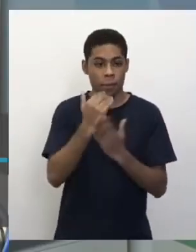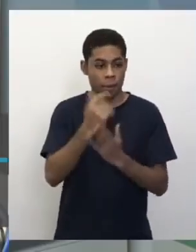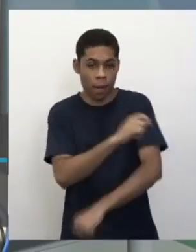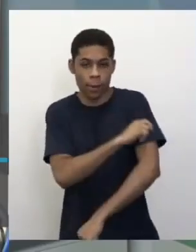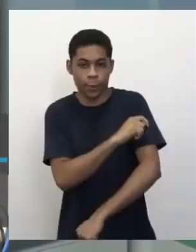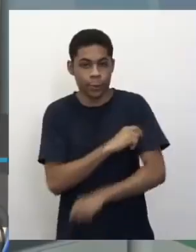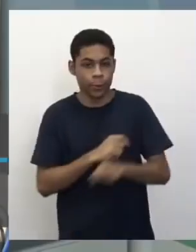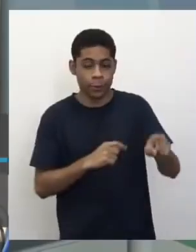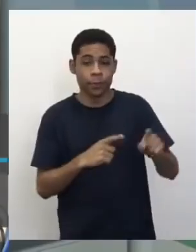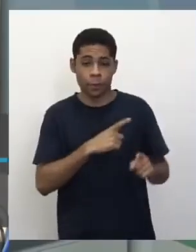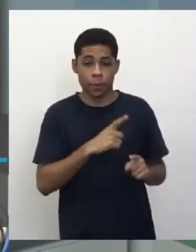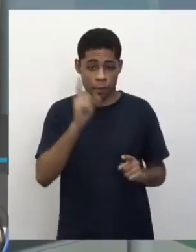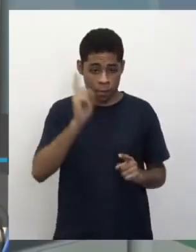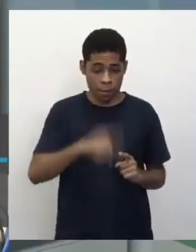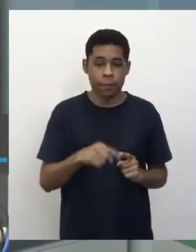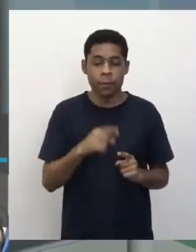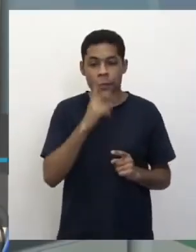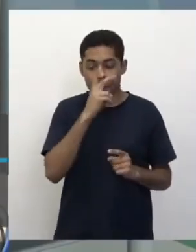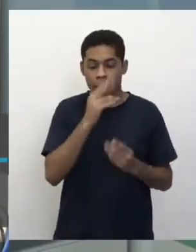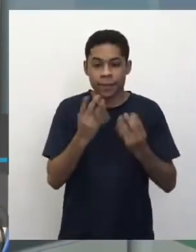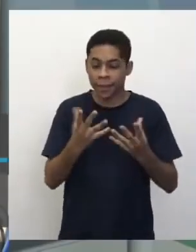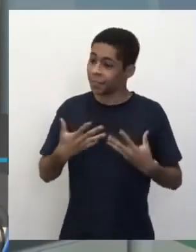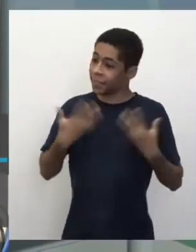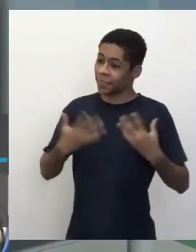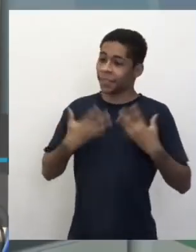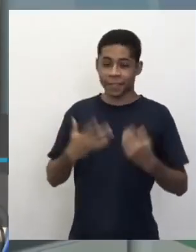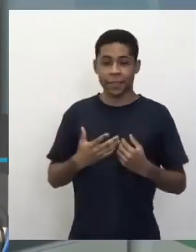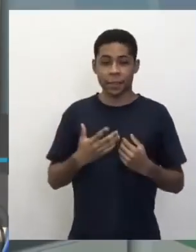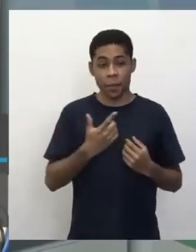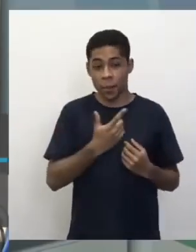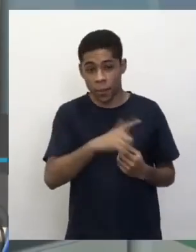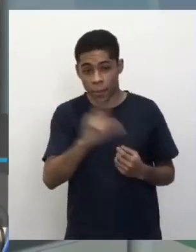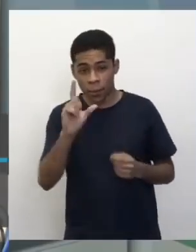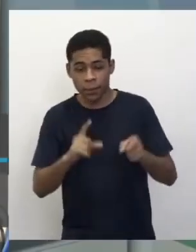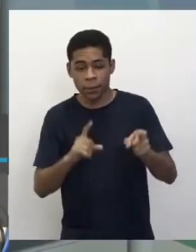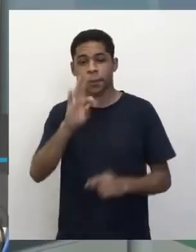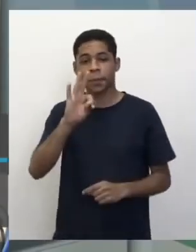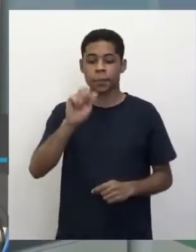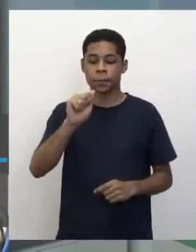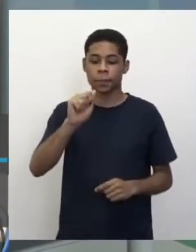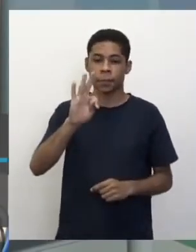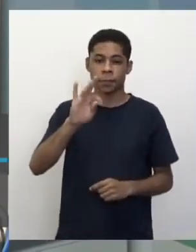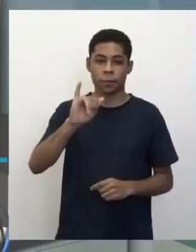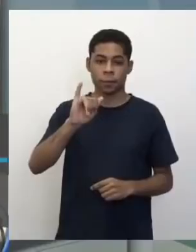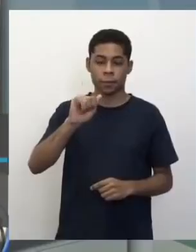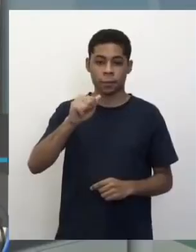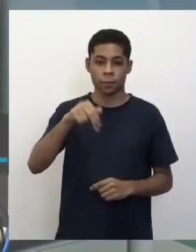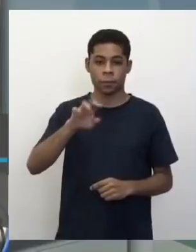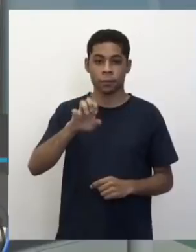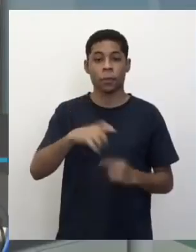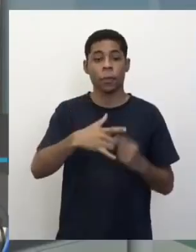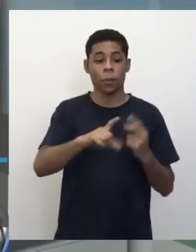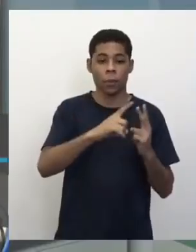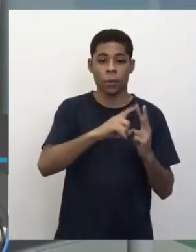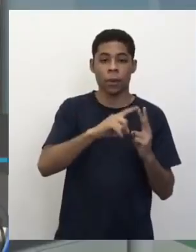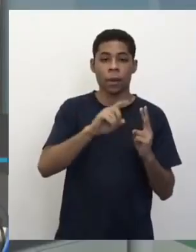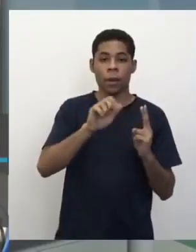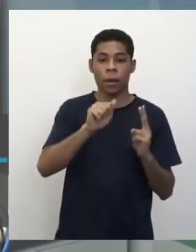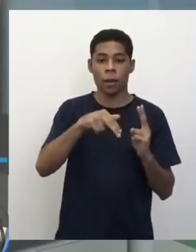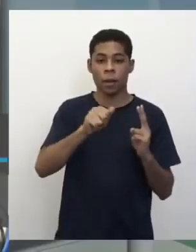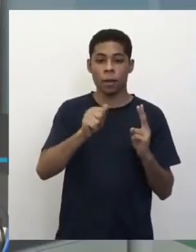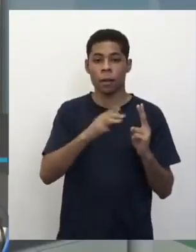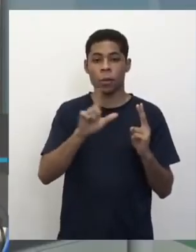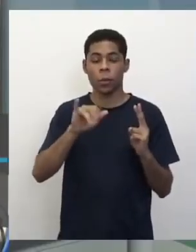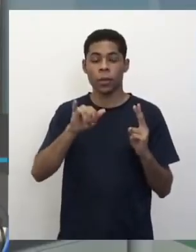Isadora, entreter, da professora Tatiane. Ana Luísa, para me divertir,